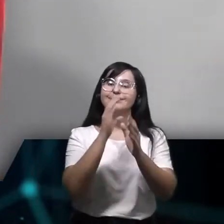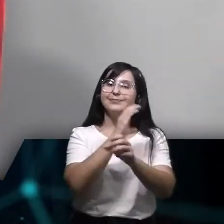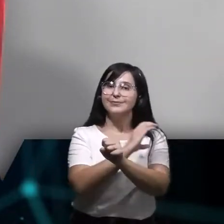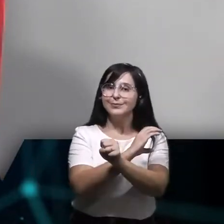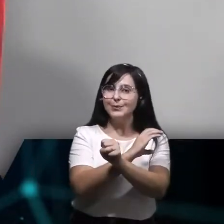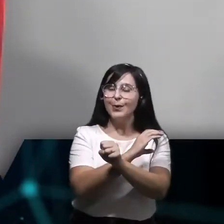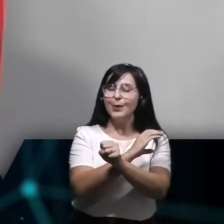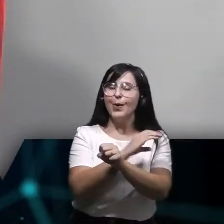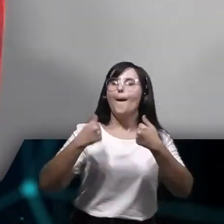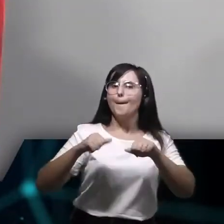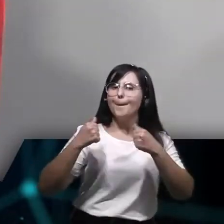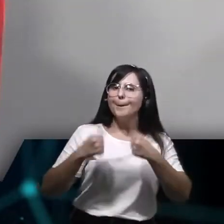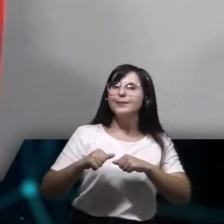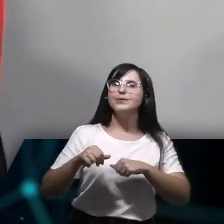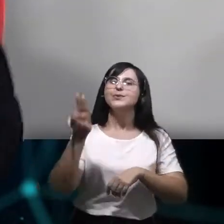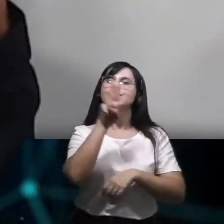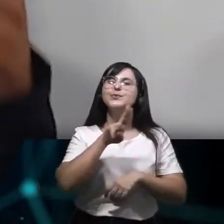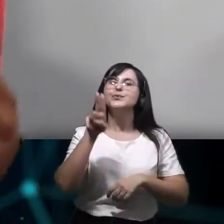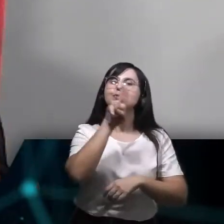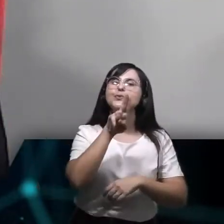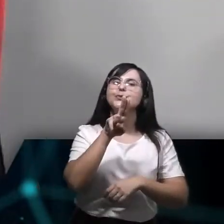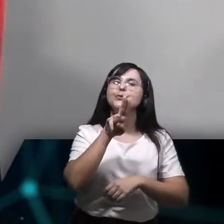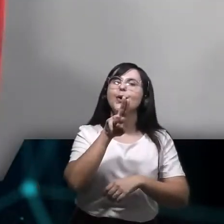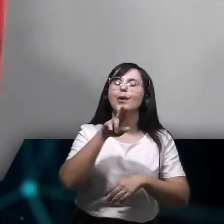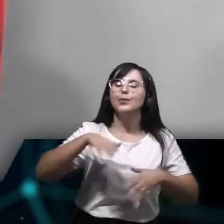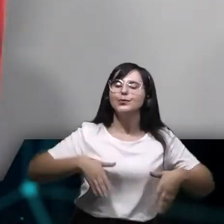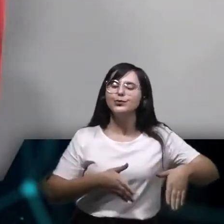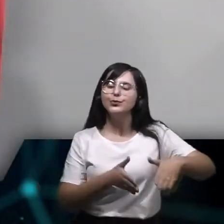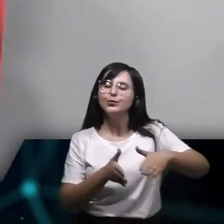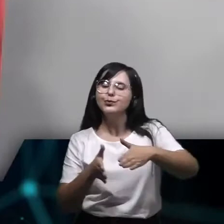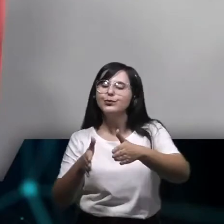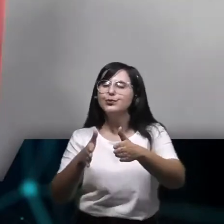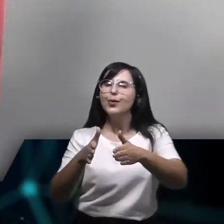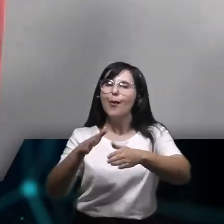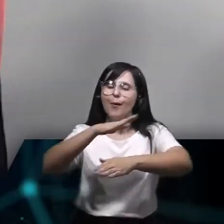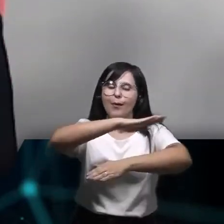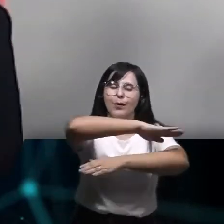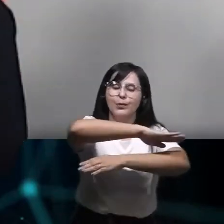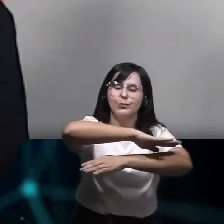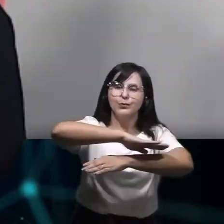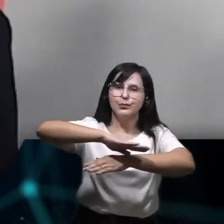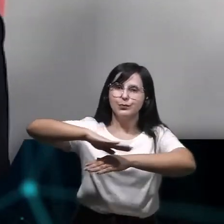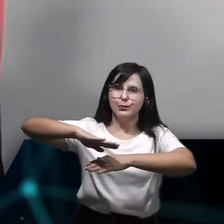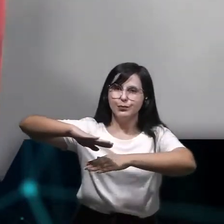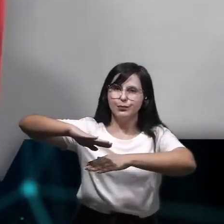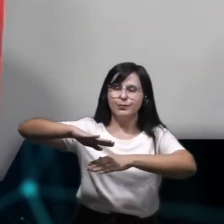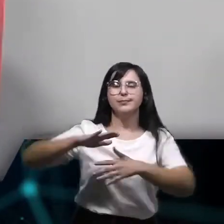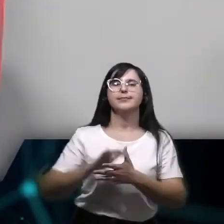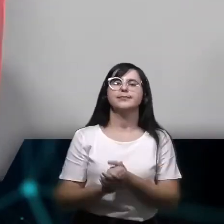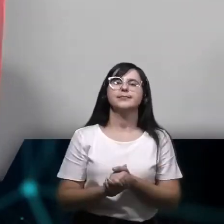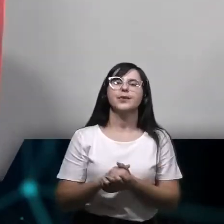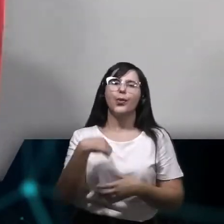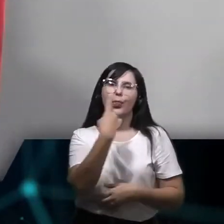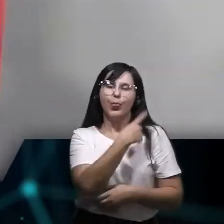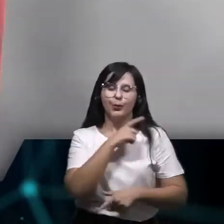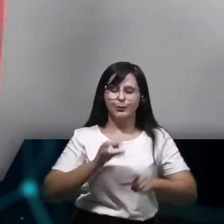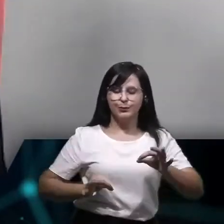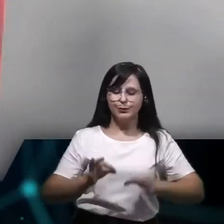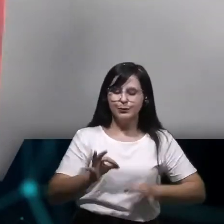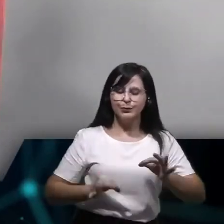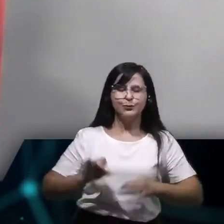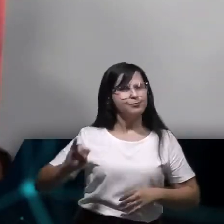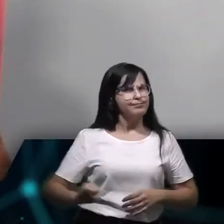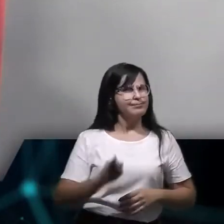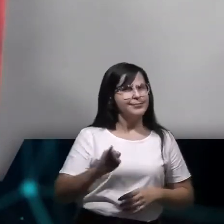Capibaribe, pessoas de Brejo, de Amadeus, Mandassaia e Fazenda Nova, tá ok, pessoal? E esse projeto, ele é muito